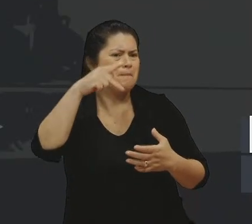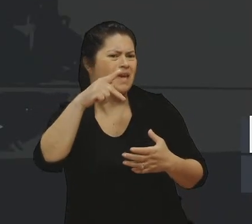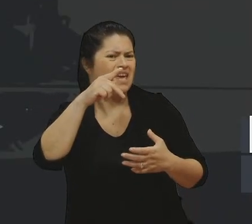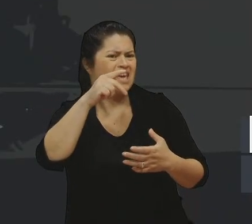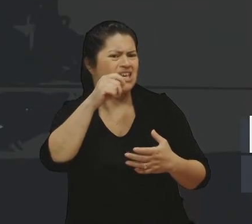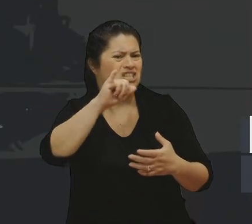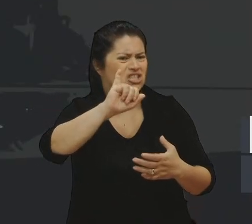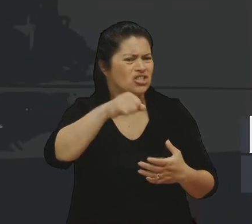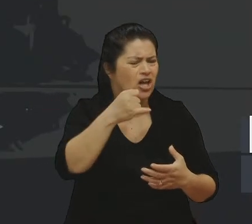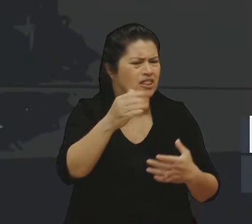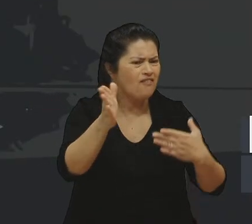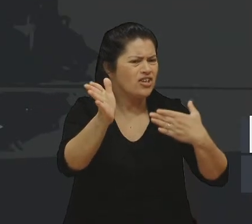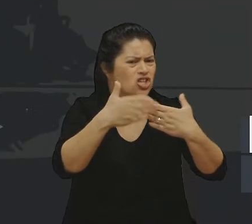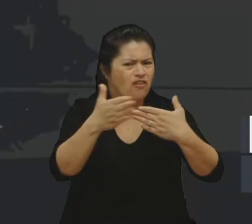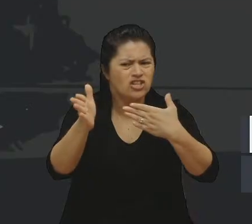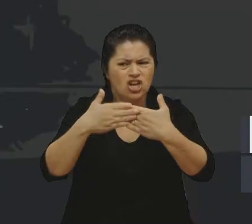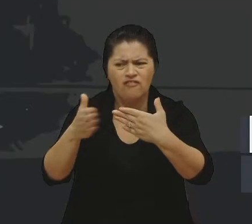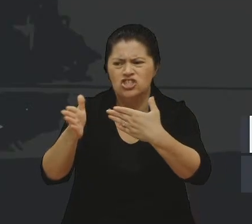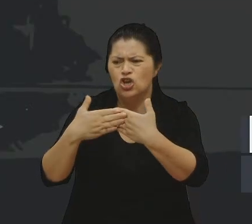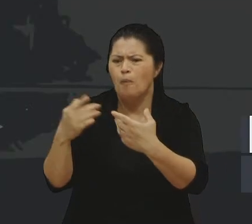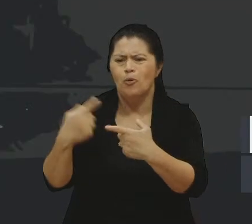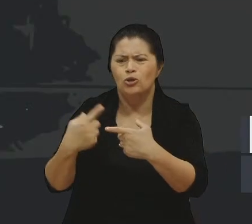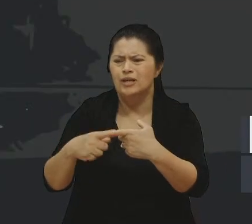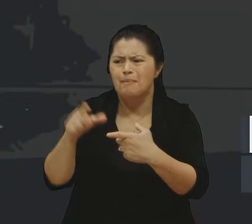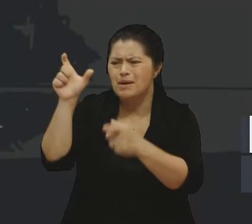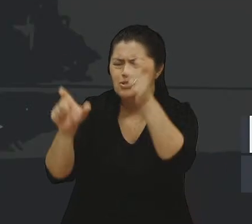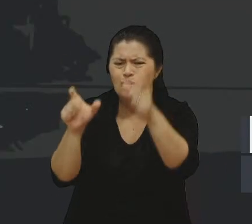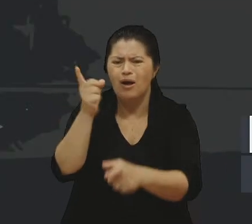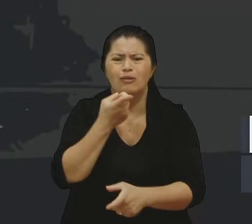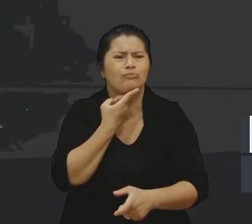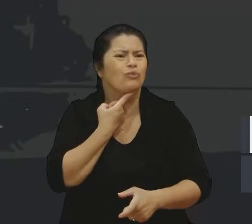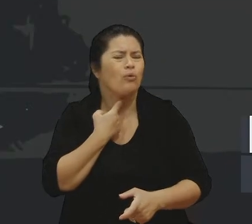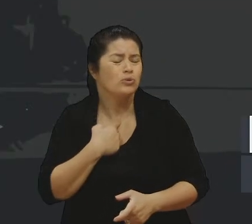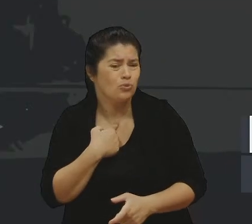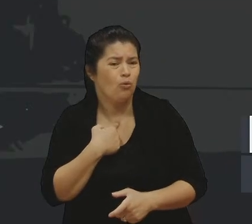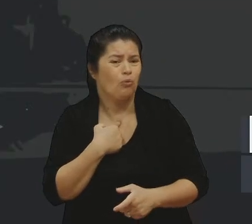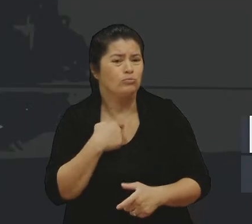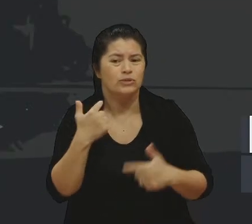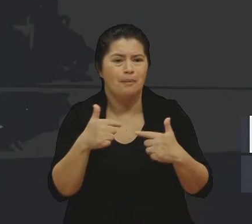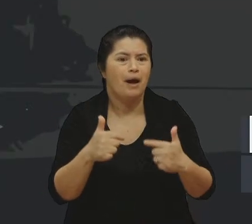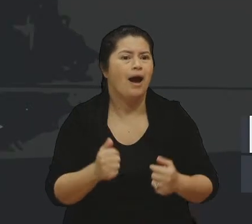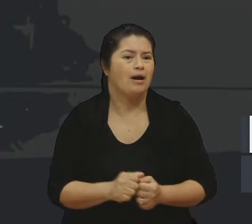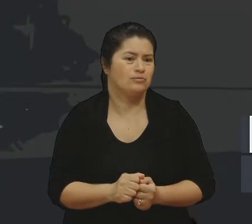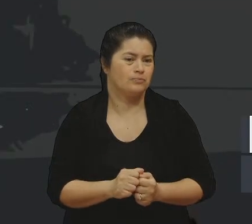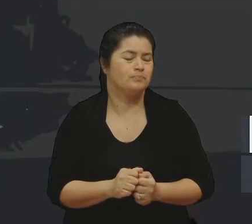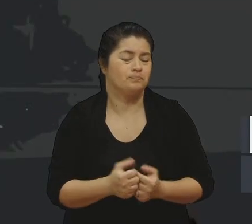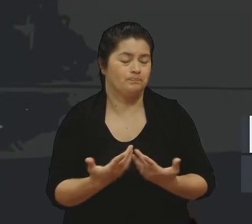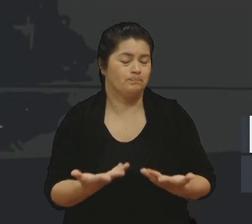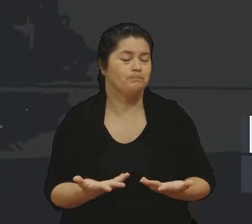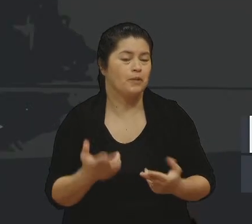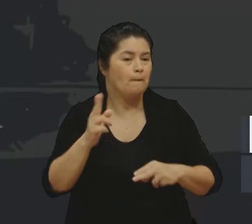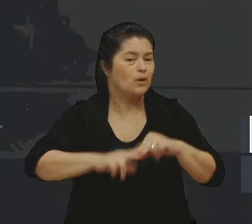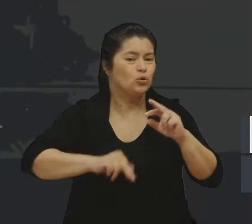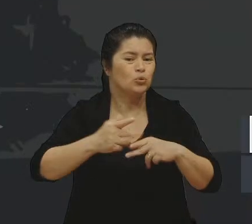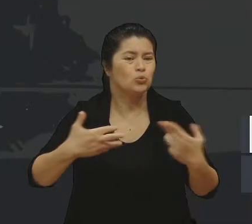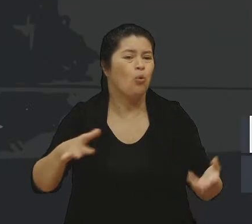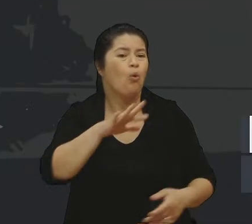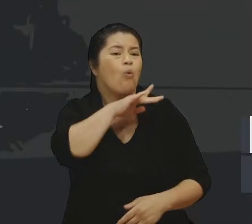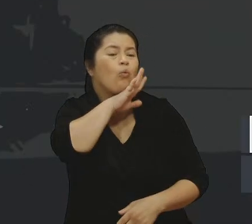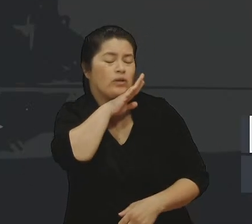fruto suficiente para você, ou porque o fruto não era bom para você. Então, para vocês, talvez... Quantos aqui